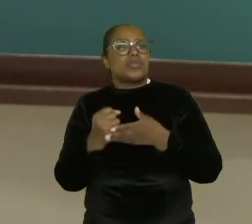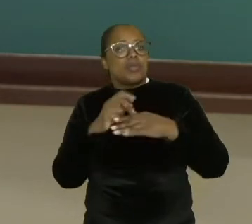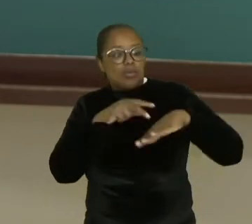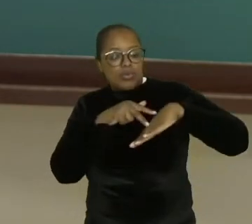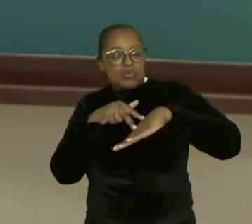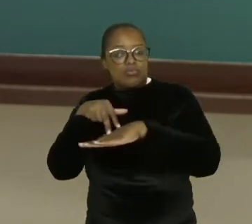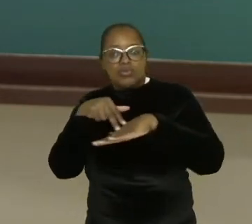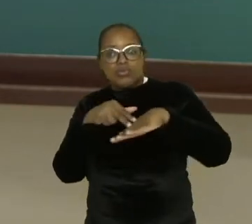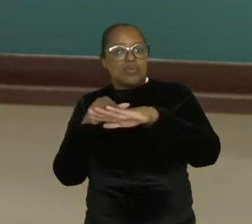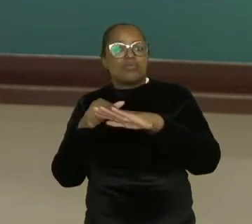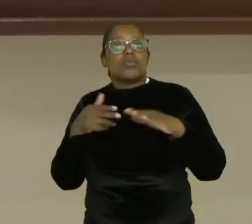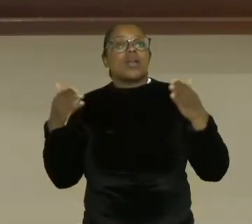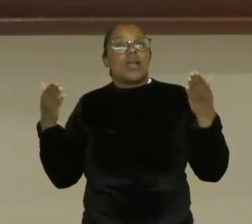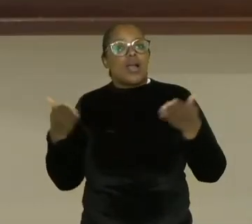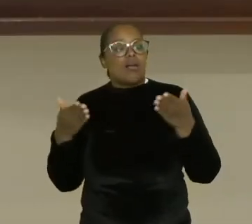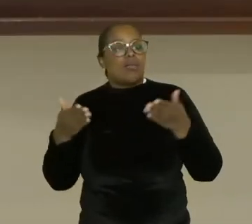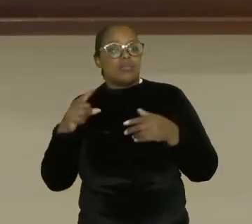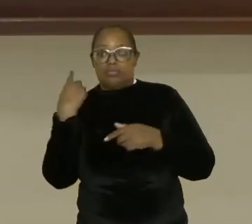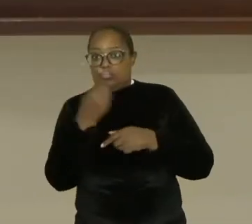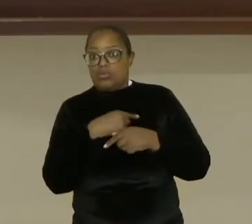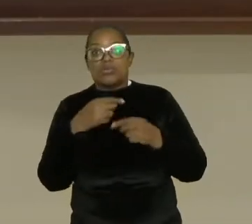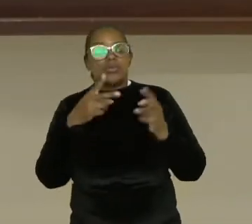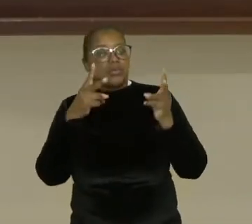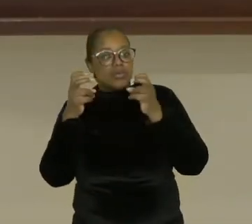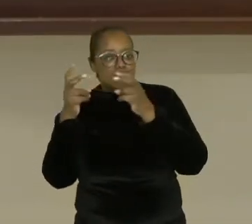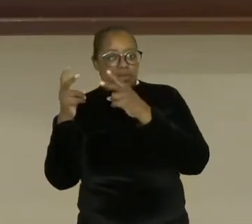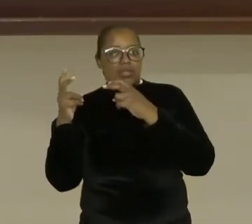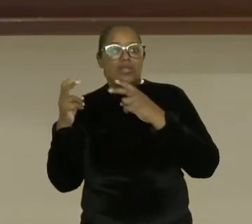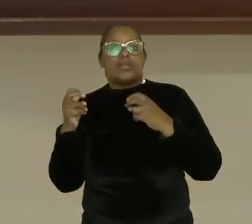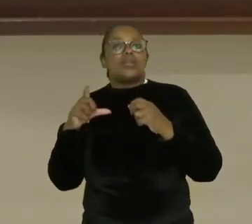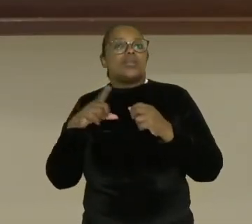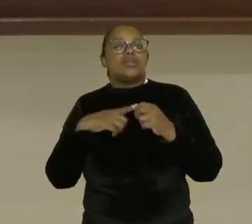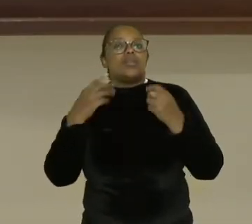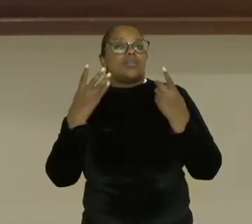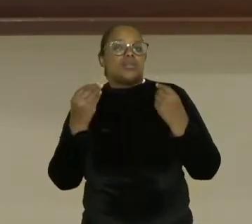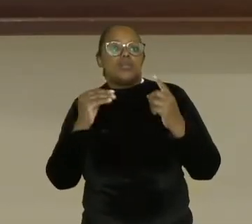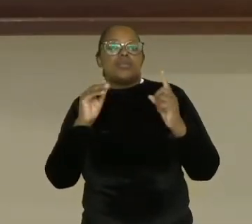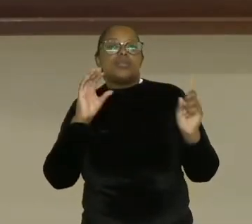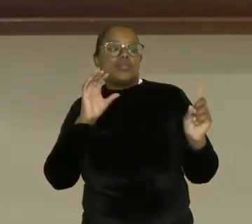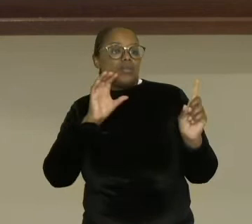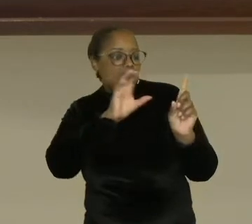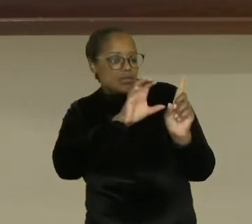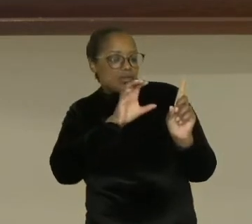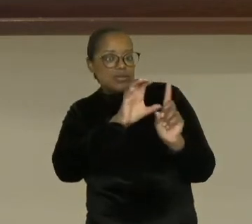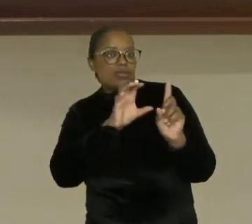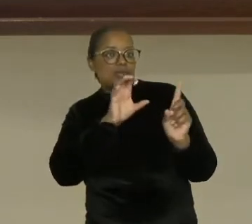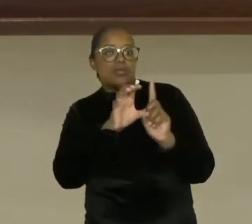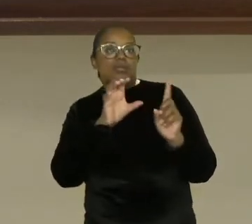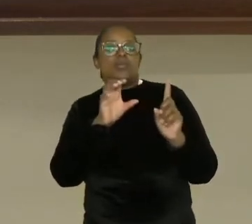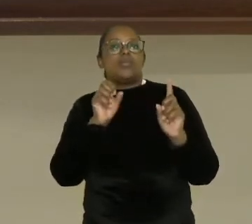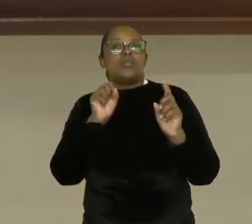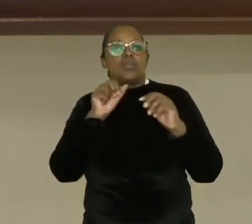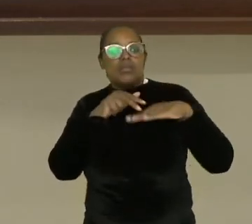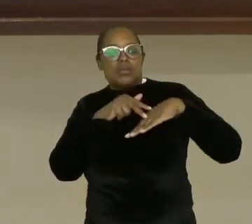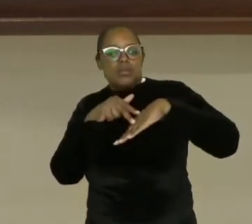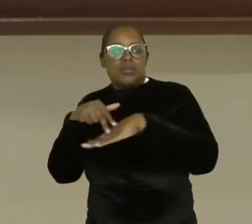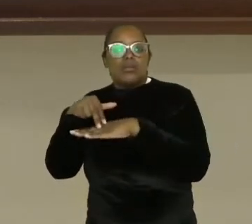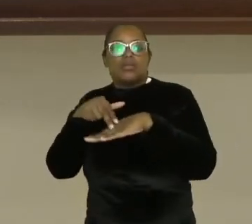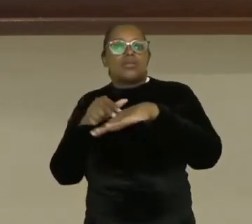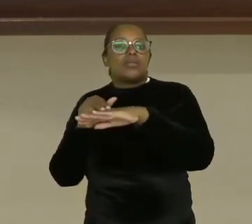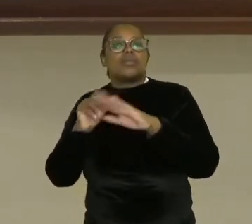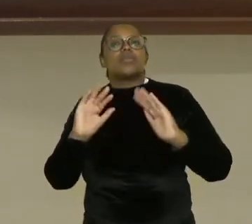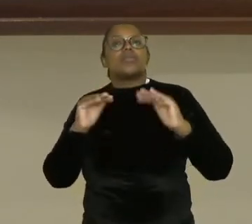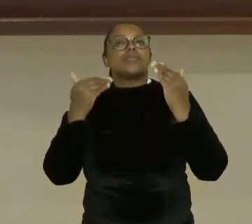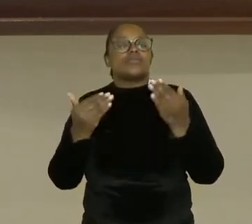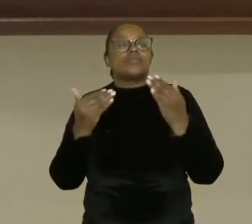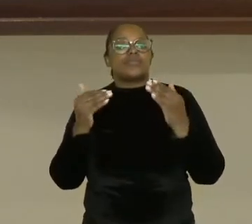surf? Então, a gente percebeu ali que ele teve muita influência, o surf. Então, quais foram as principais